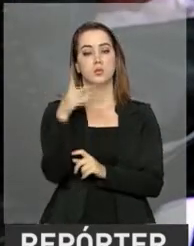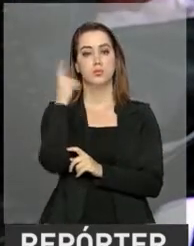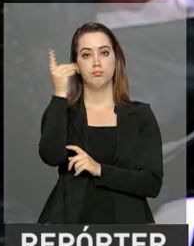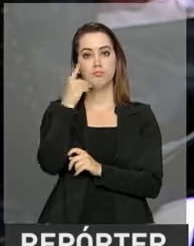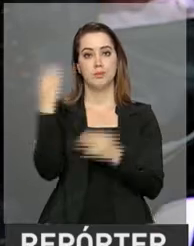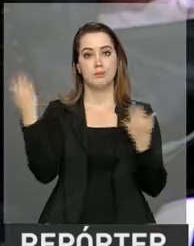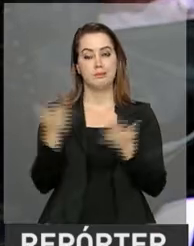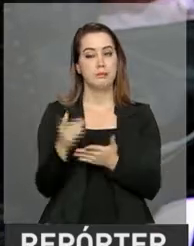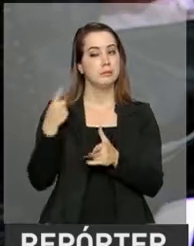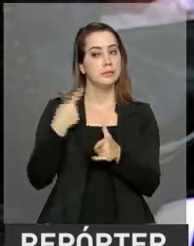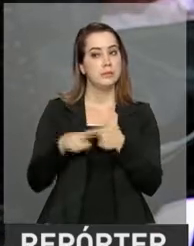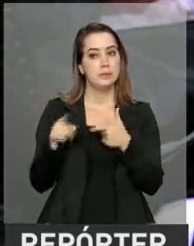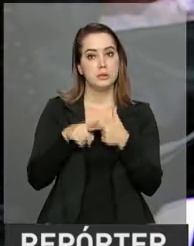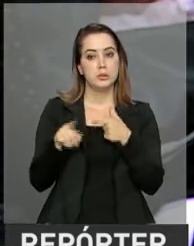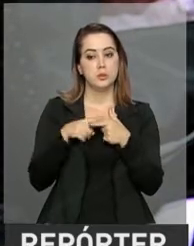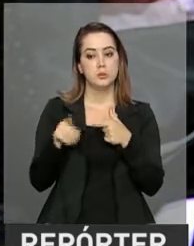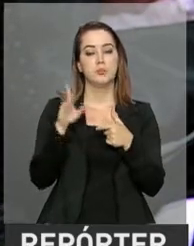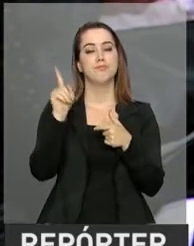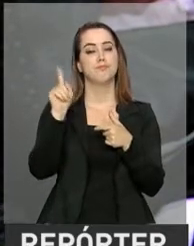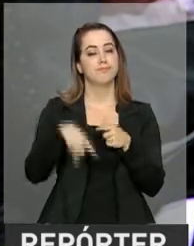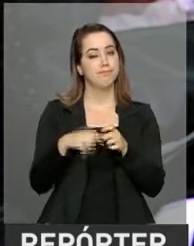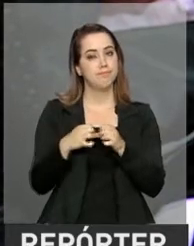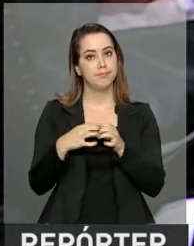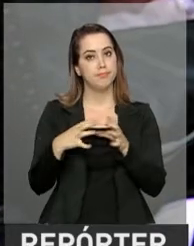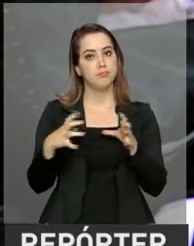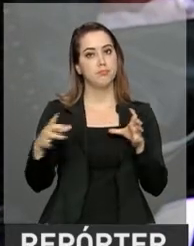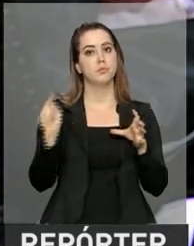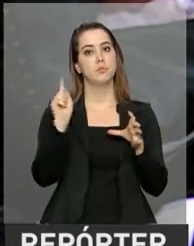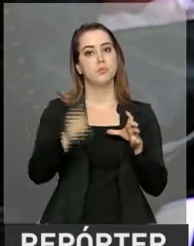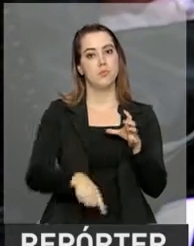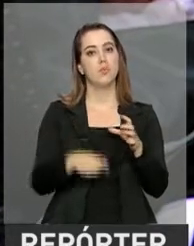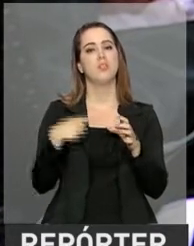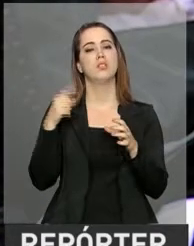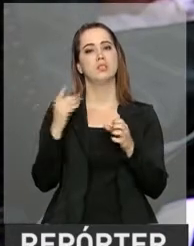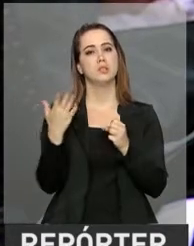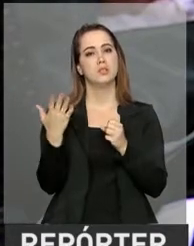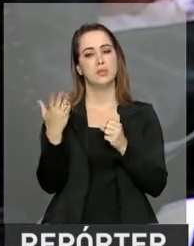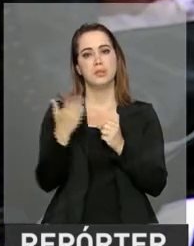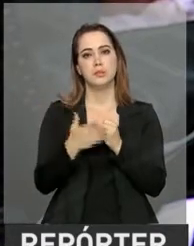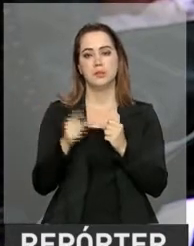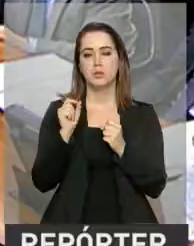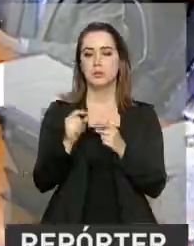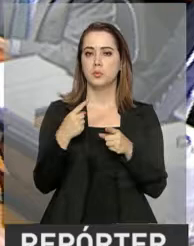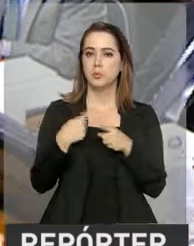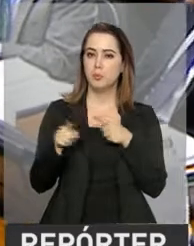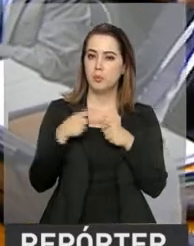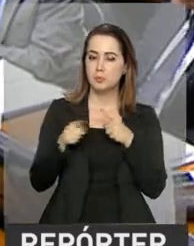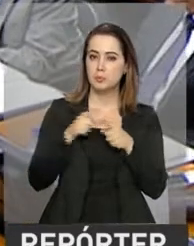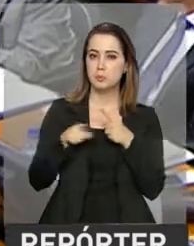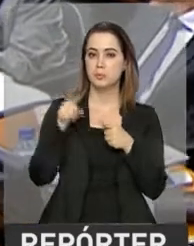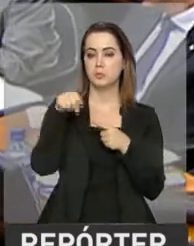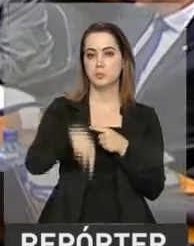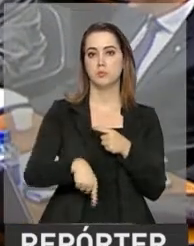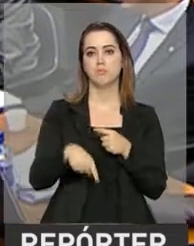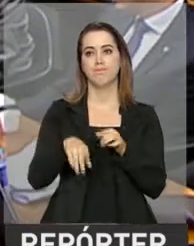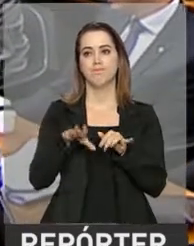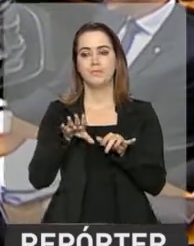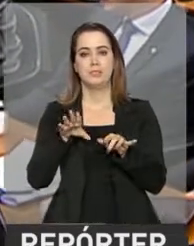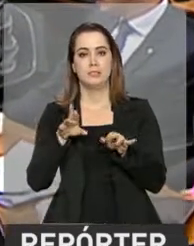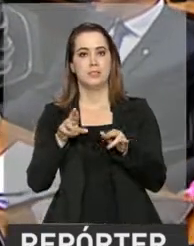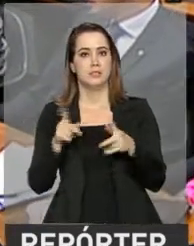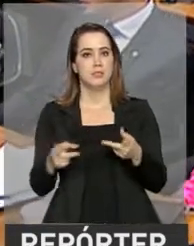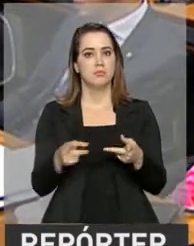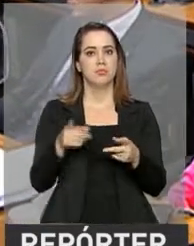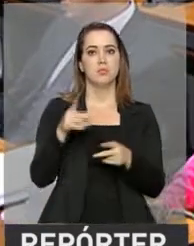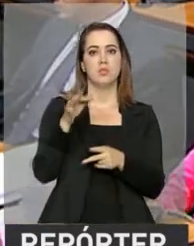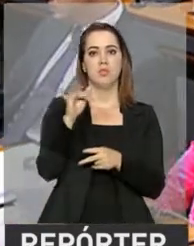a maior da história do país e a razão fundamental para a crise é o desequilíbrio fiscal, principalmente o aumento dos gastos